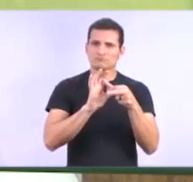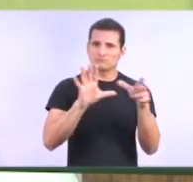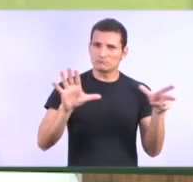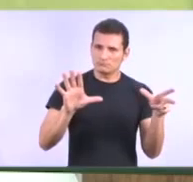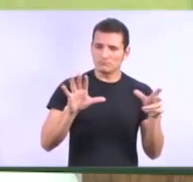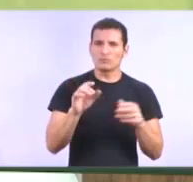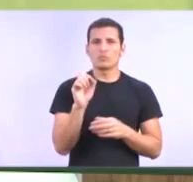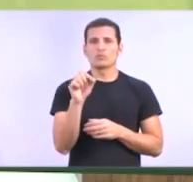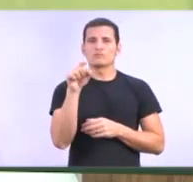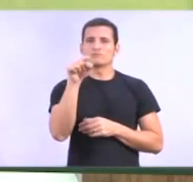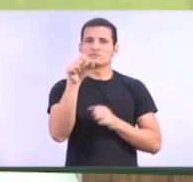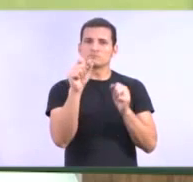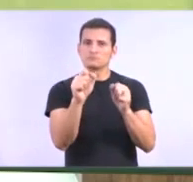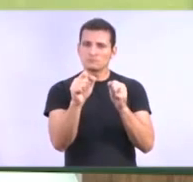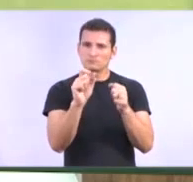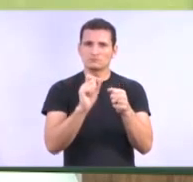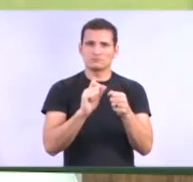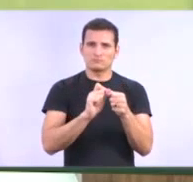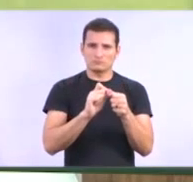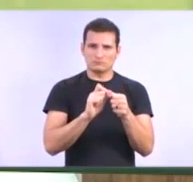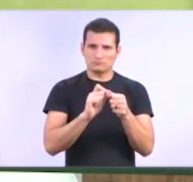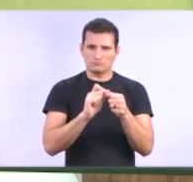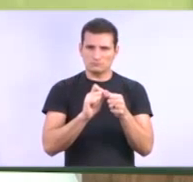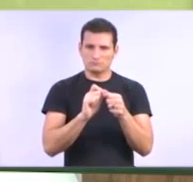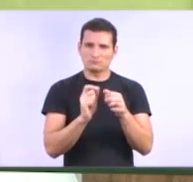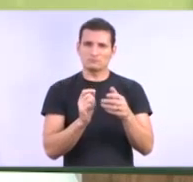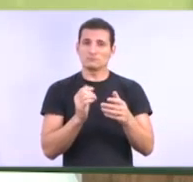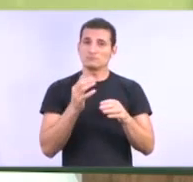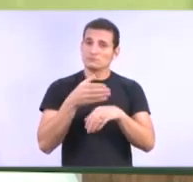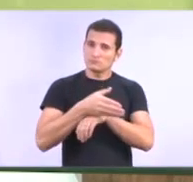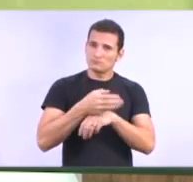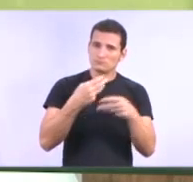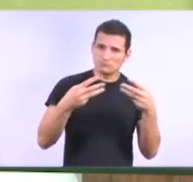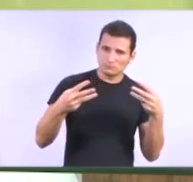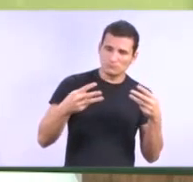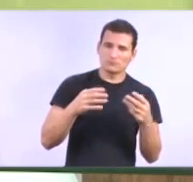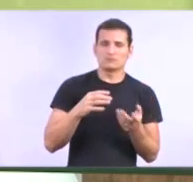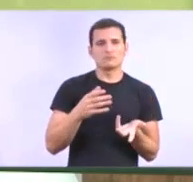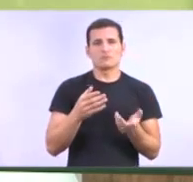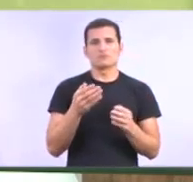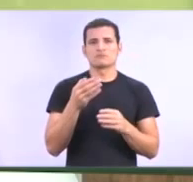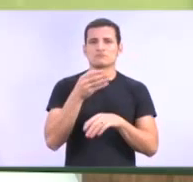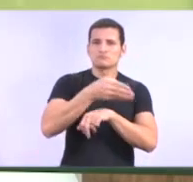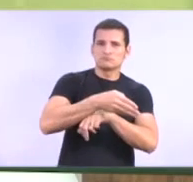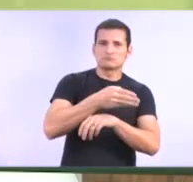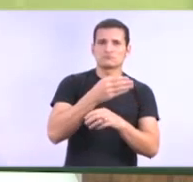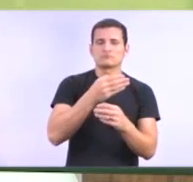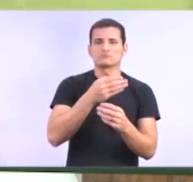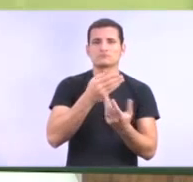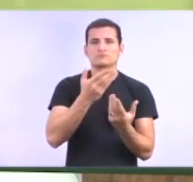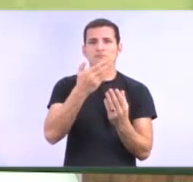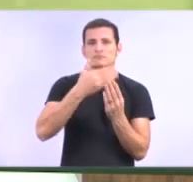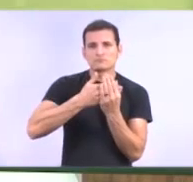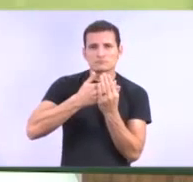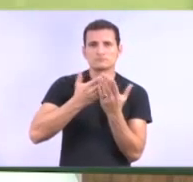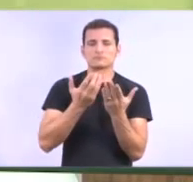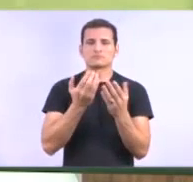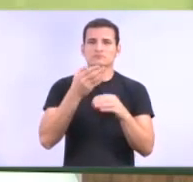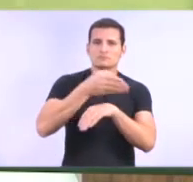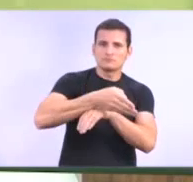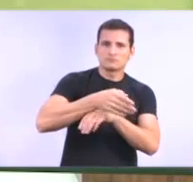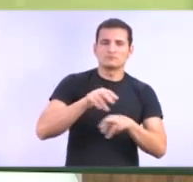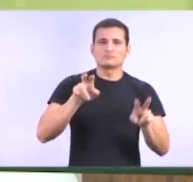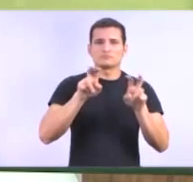o que você pode fazer depois de entrar na rede. Eu posso fazer o quê? Eu posso acessar uma pasta, posso acessar um computador, né? Posso